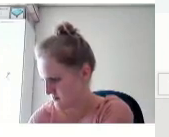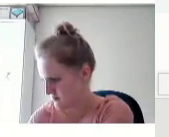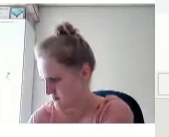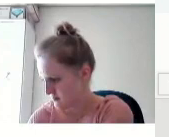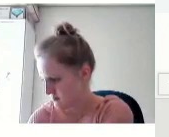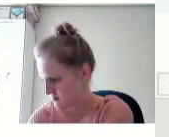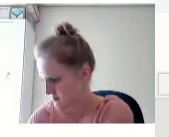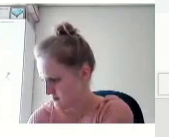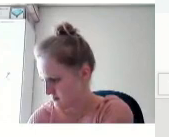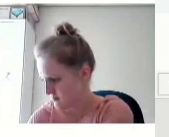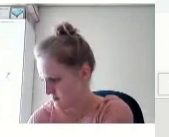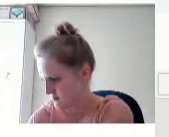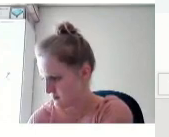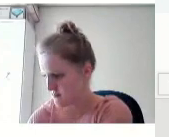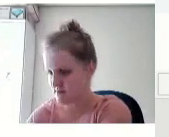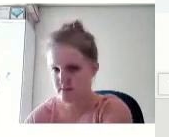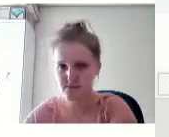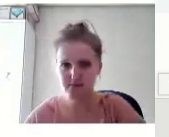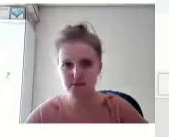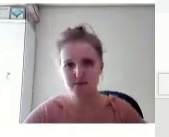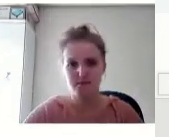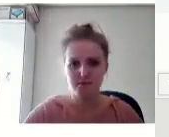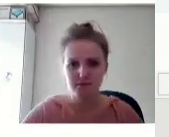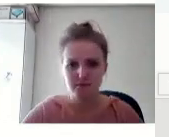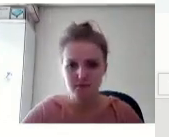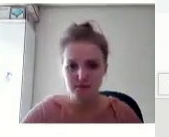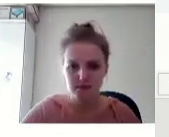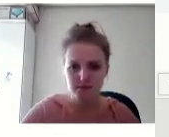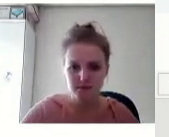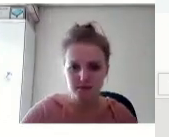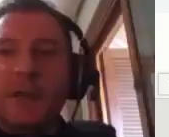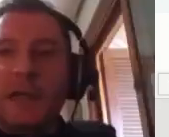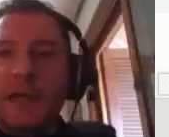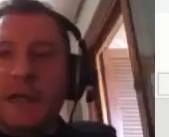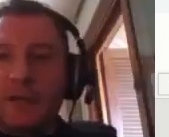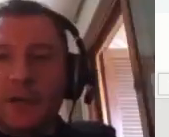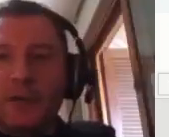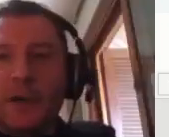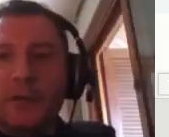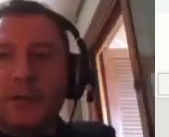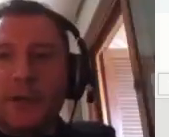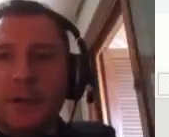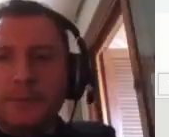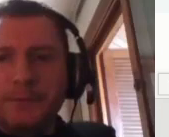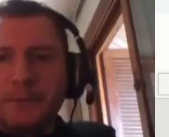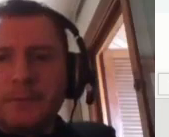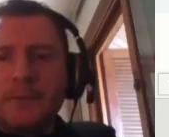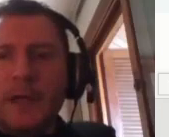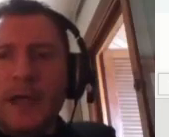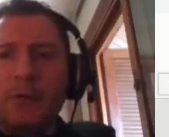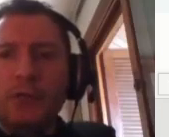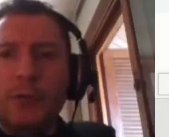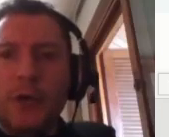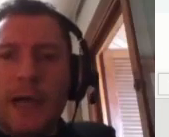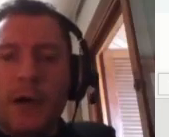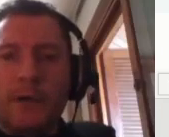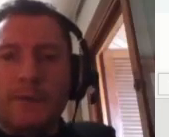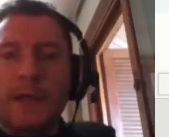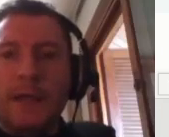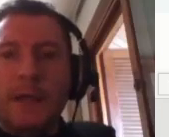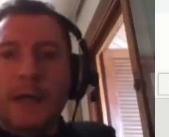ou número complexo, depende de qual é que tipo de funcional tu está falando, mas em geral na mecânica clássica a funcional é um número real,